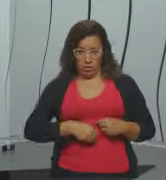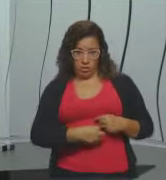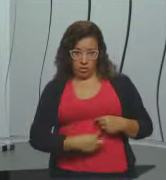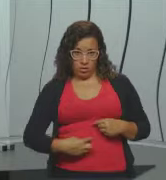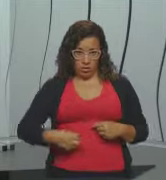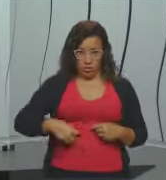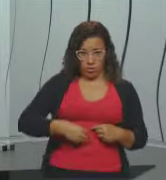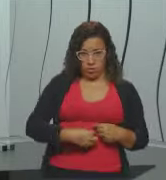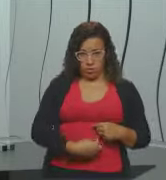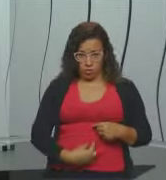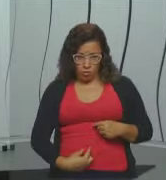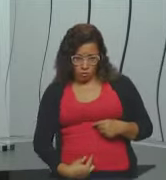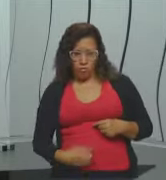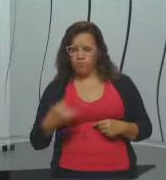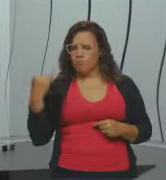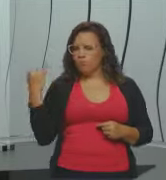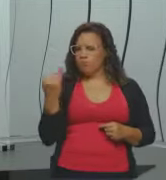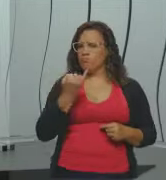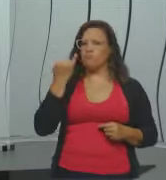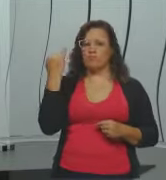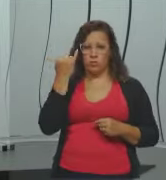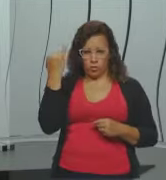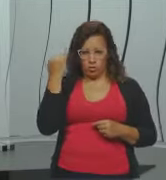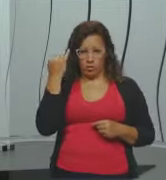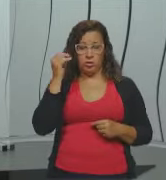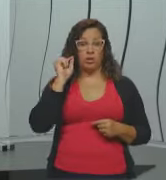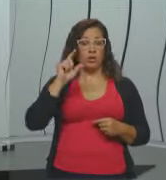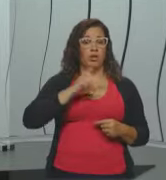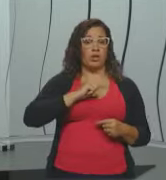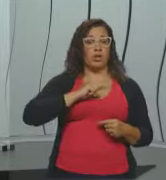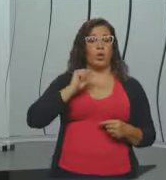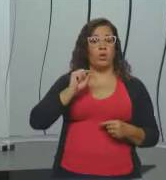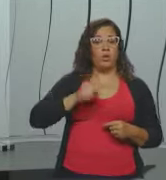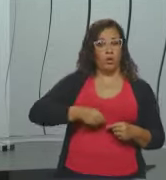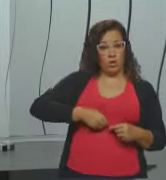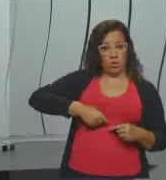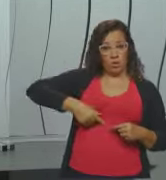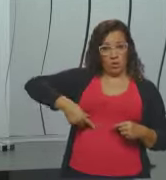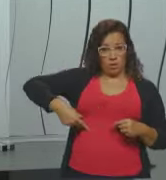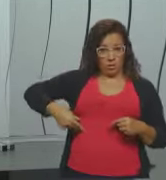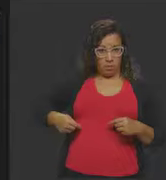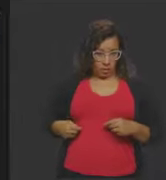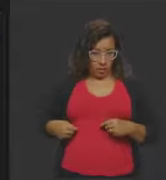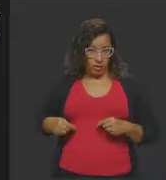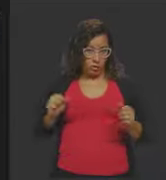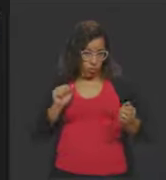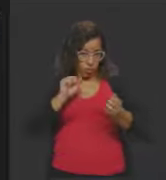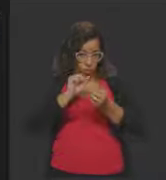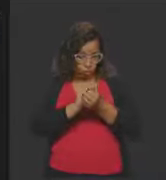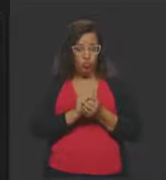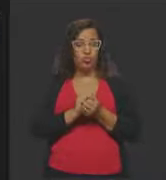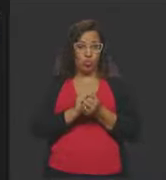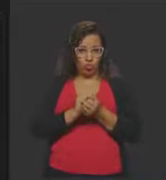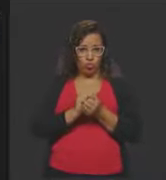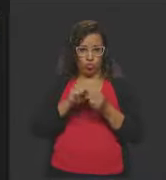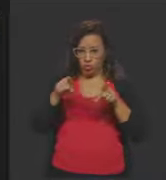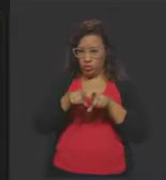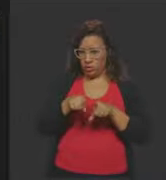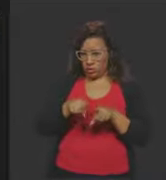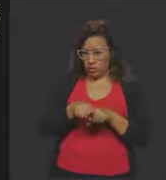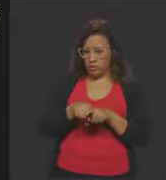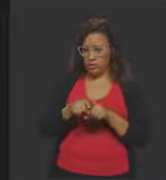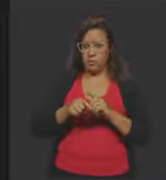associadas importantíssimas que eu já até falei um pouco delas. O pâncreas, que produz o suco pancreático, contendo lipase, tripsinas e